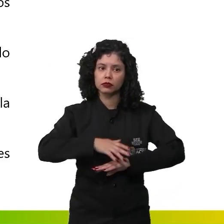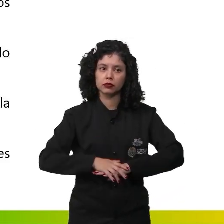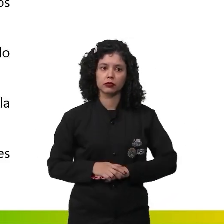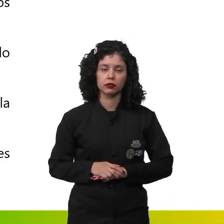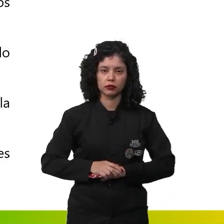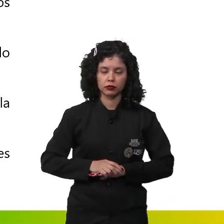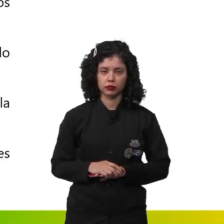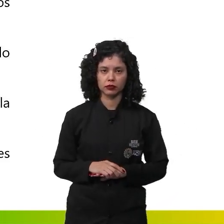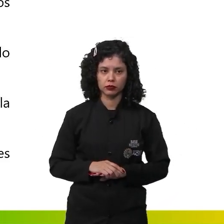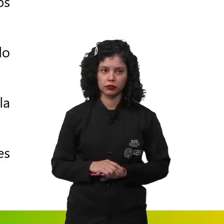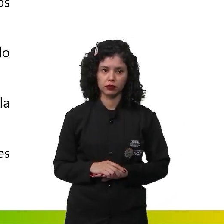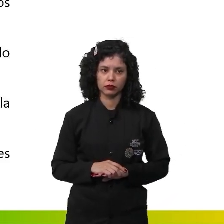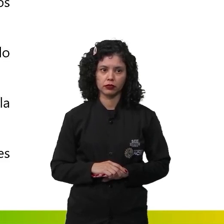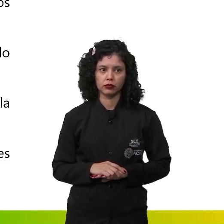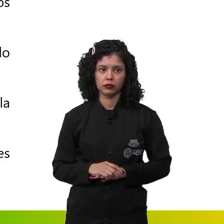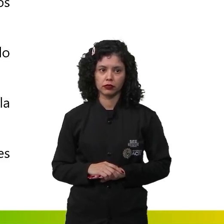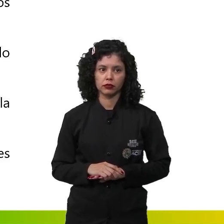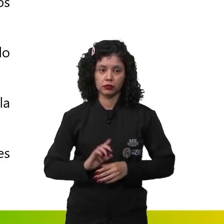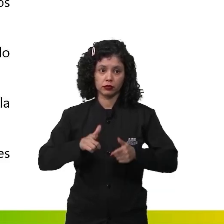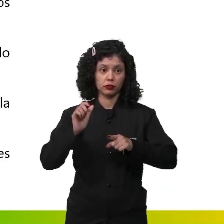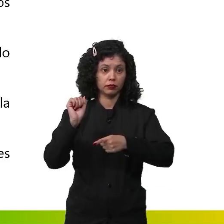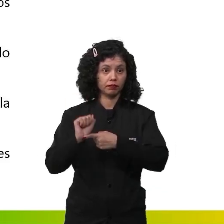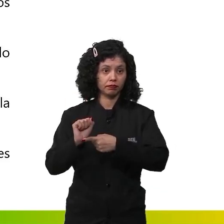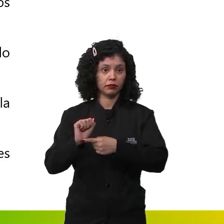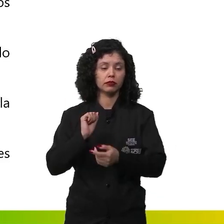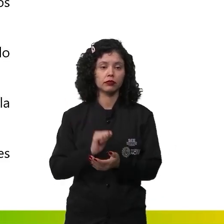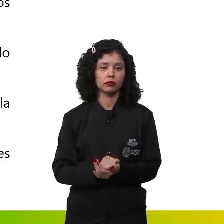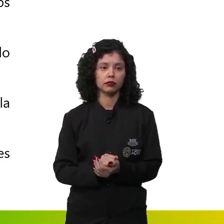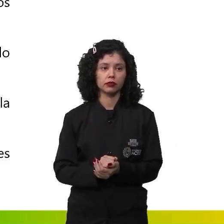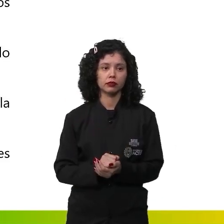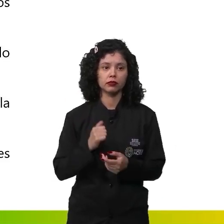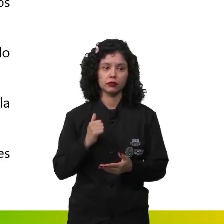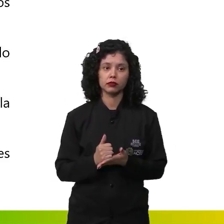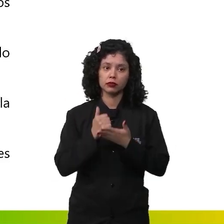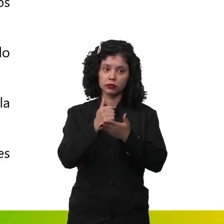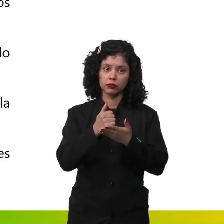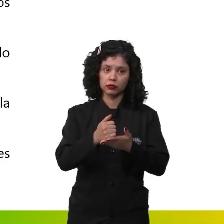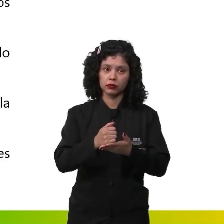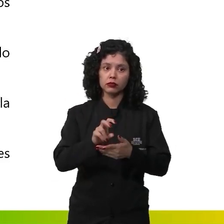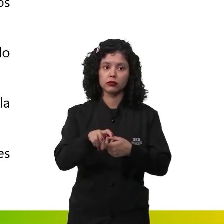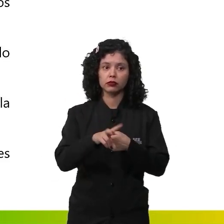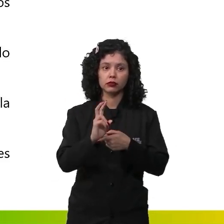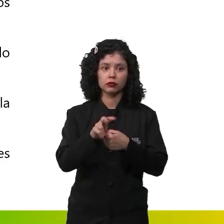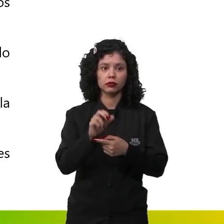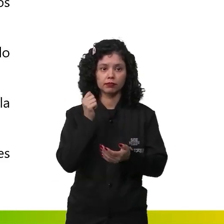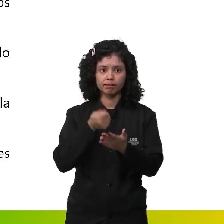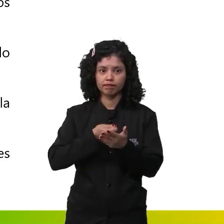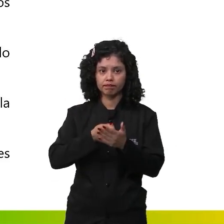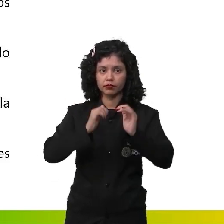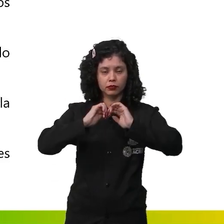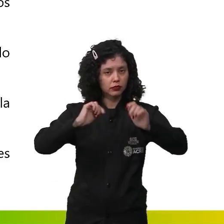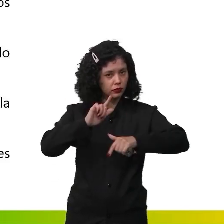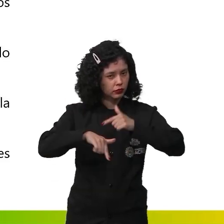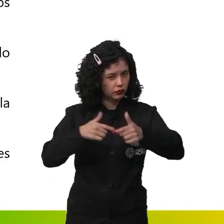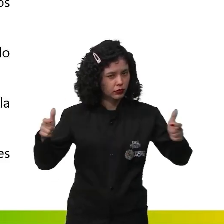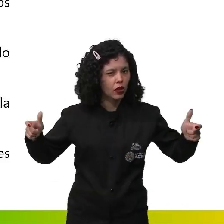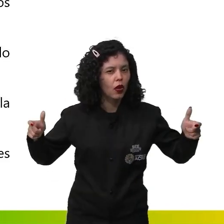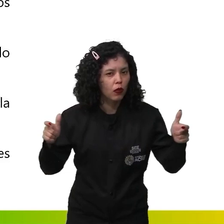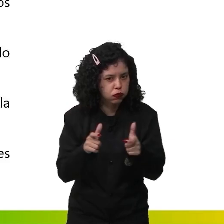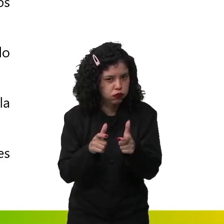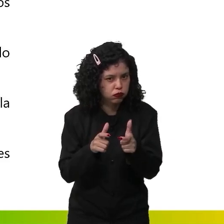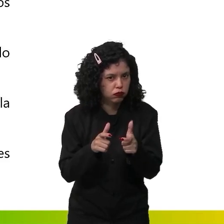trabalho, respectivamente. Letra A. A solidariedade mecânica é reforçada e